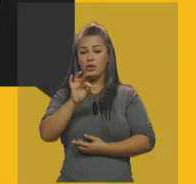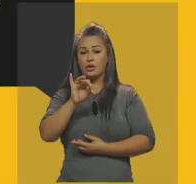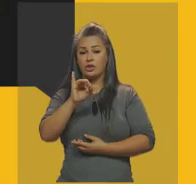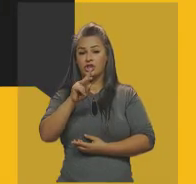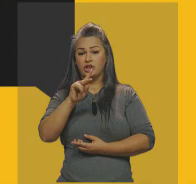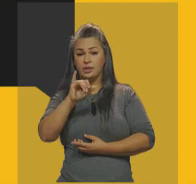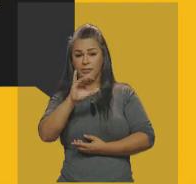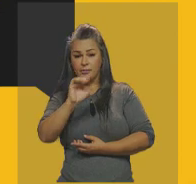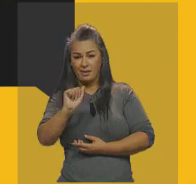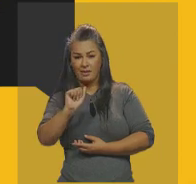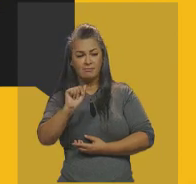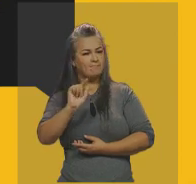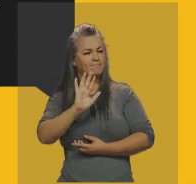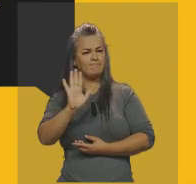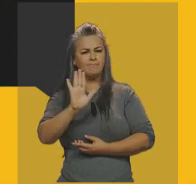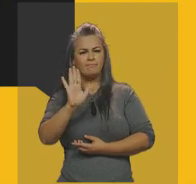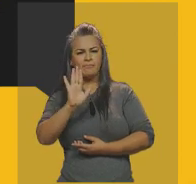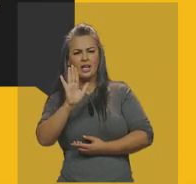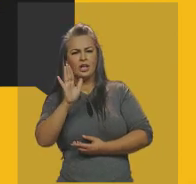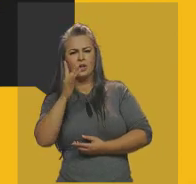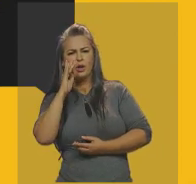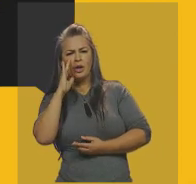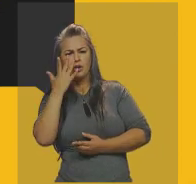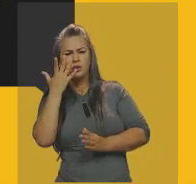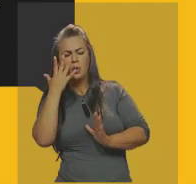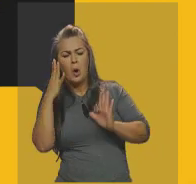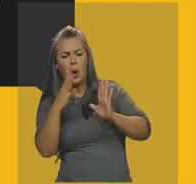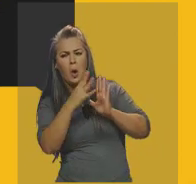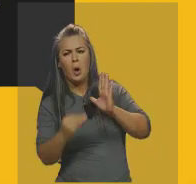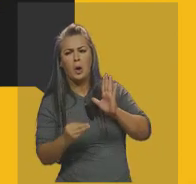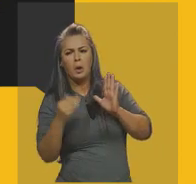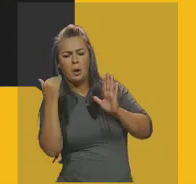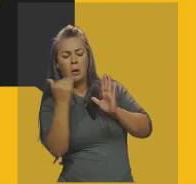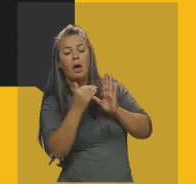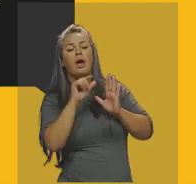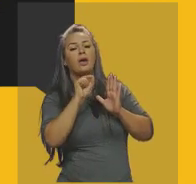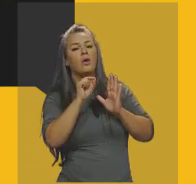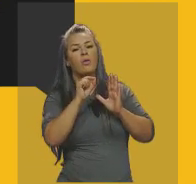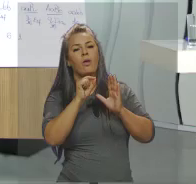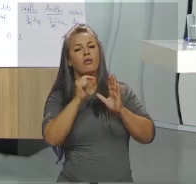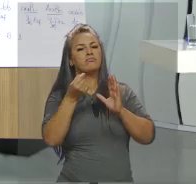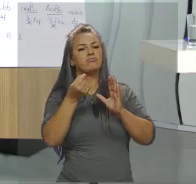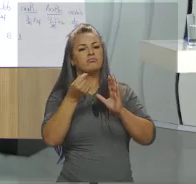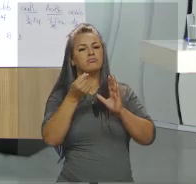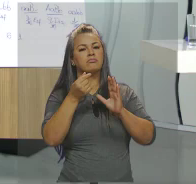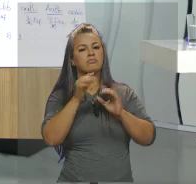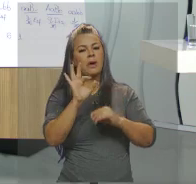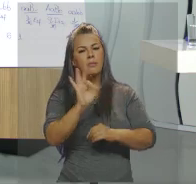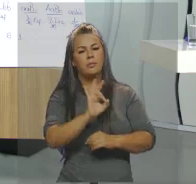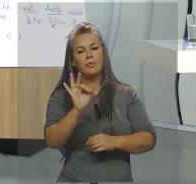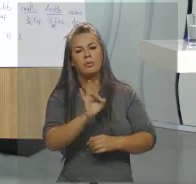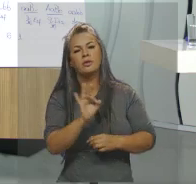proporções mendelianas, que foi aqui de 9 para 6 para 1.